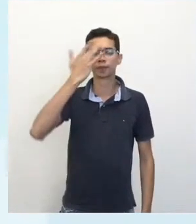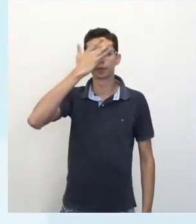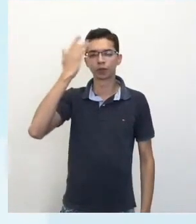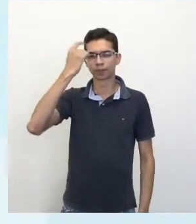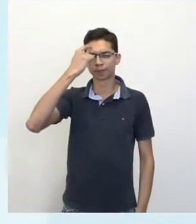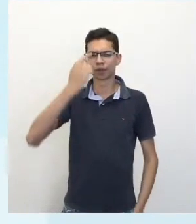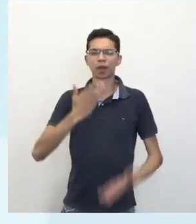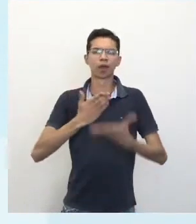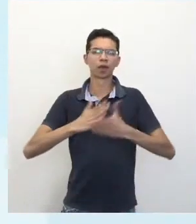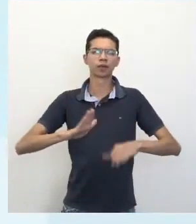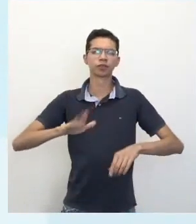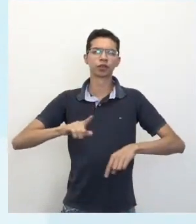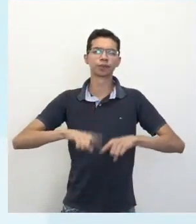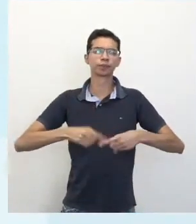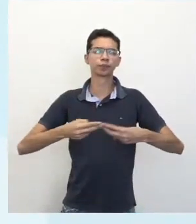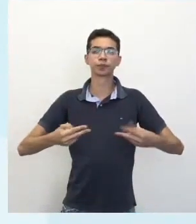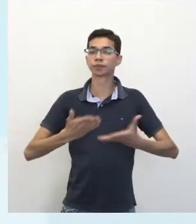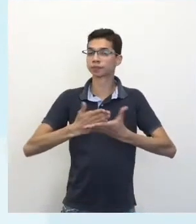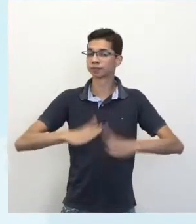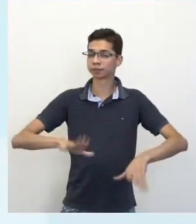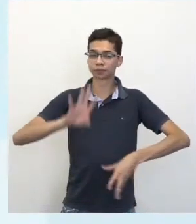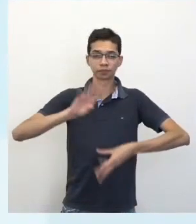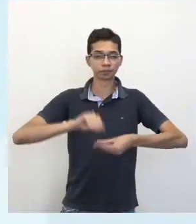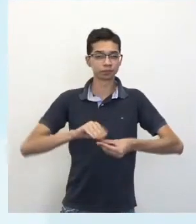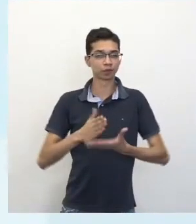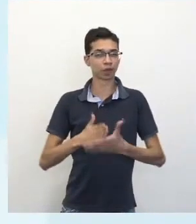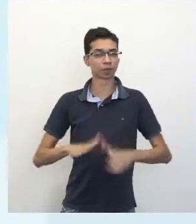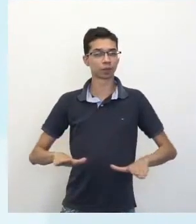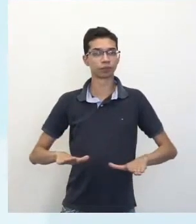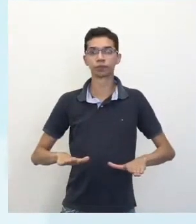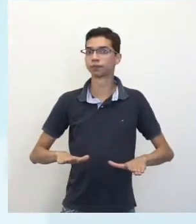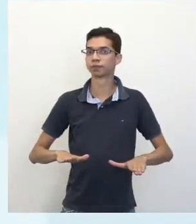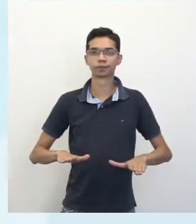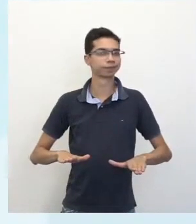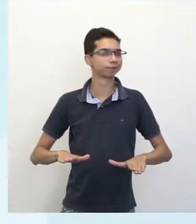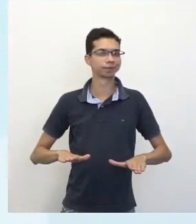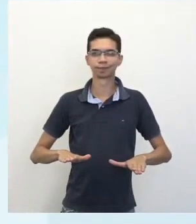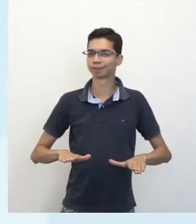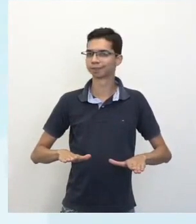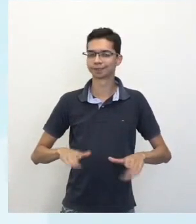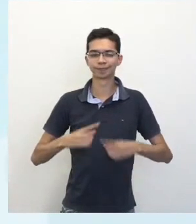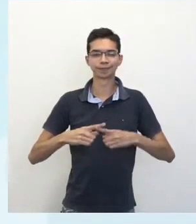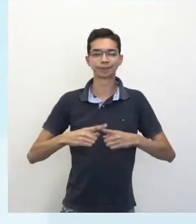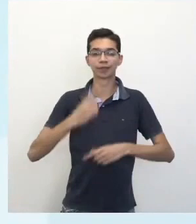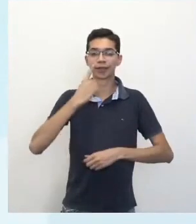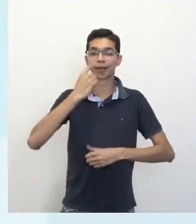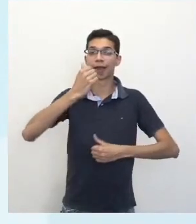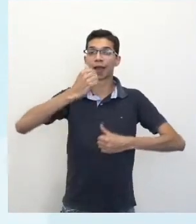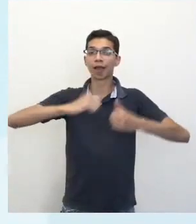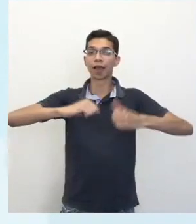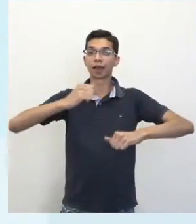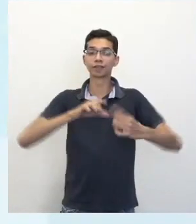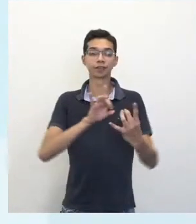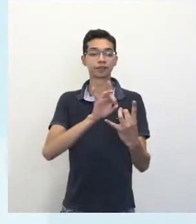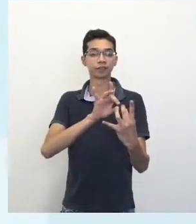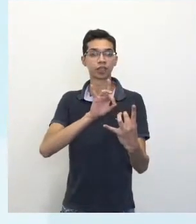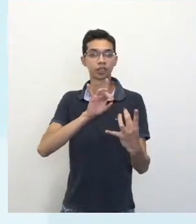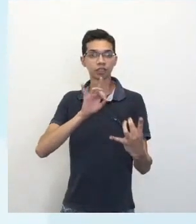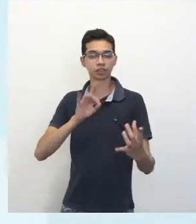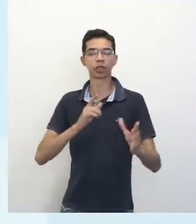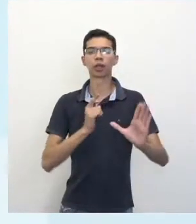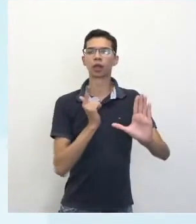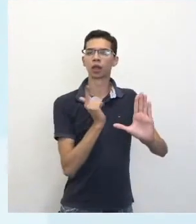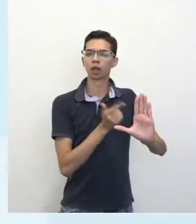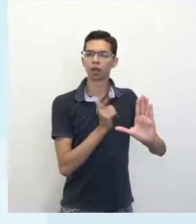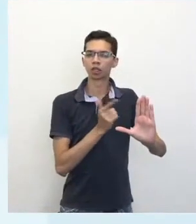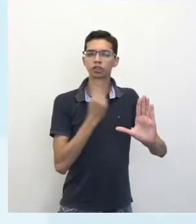Produto final, obra terminada, entregue, acabou aí. Não, muito pelo contrário. A avaliação e o feedback, justamente da crítica